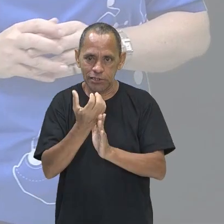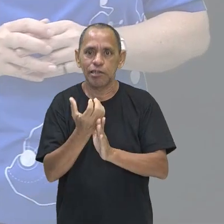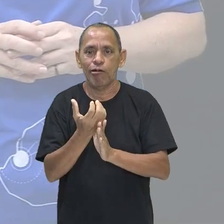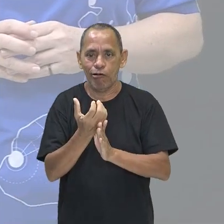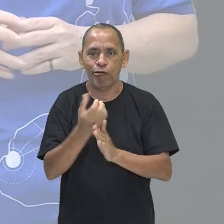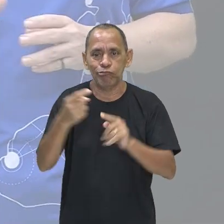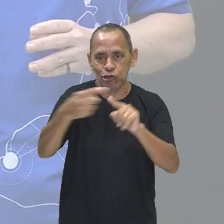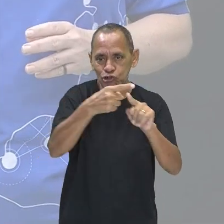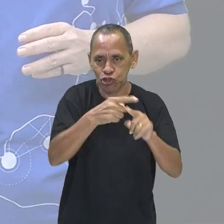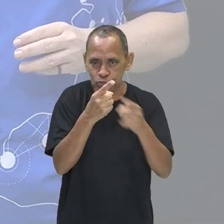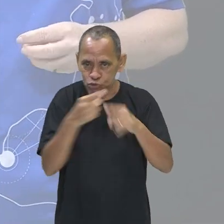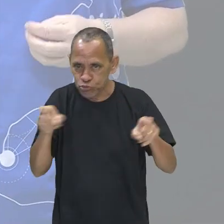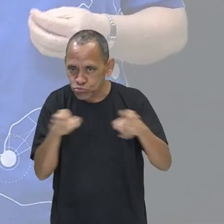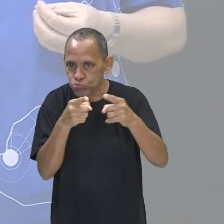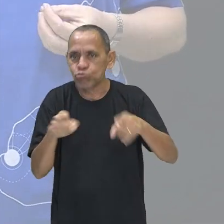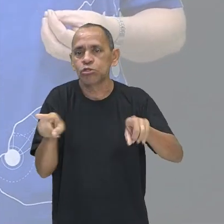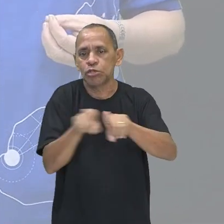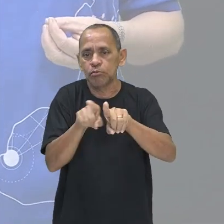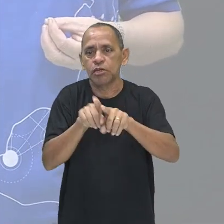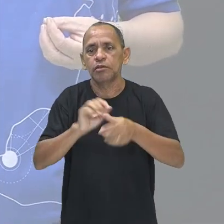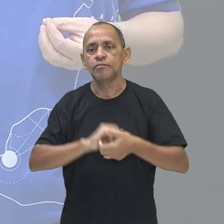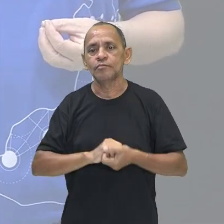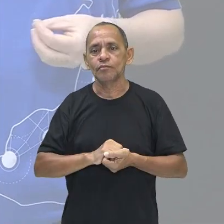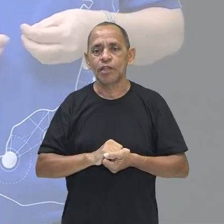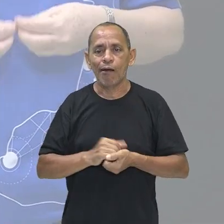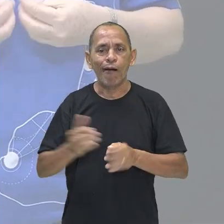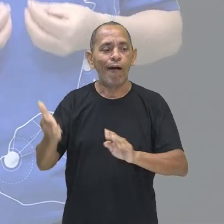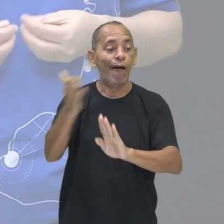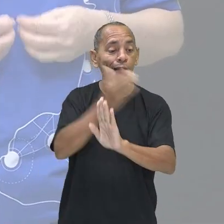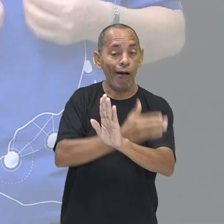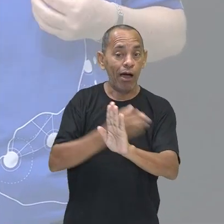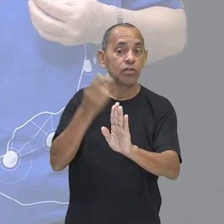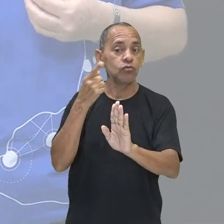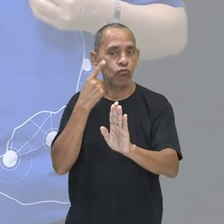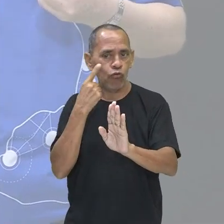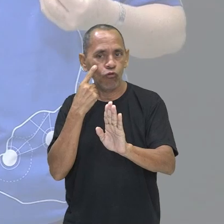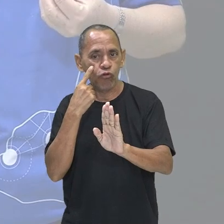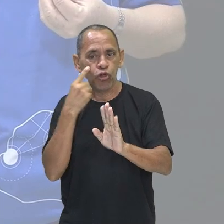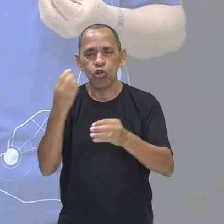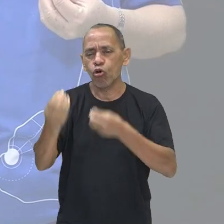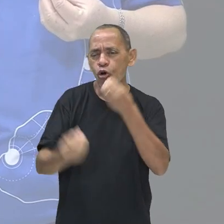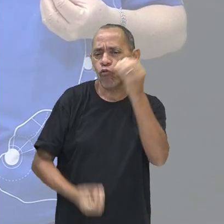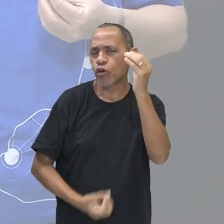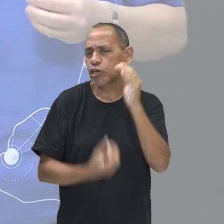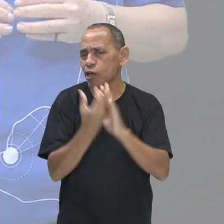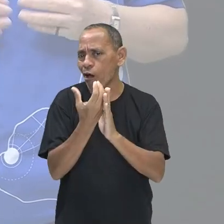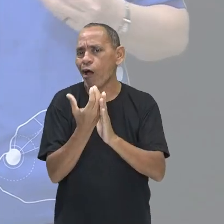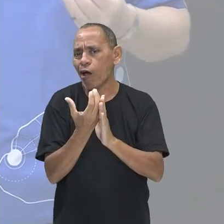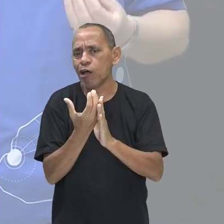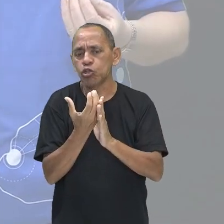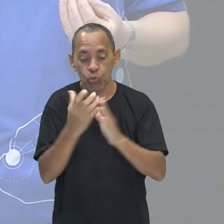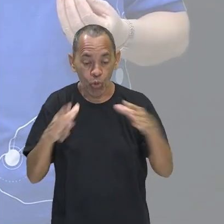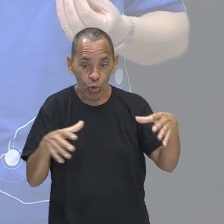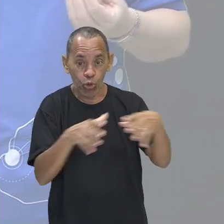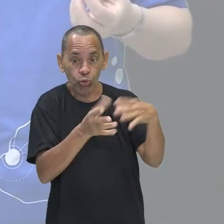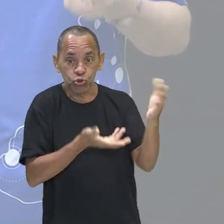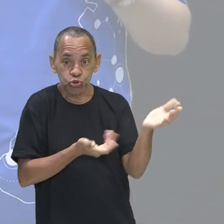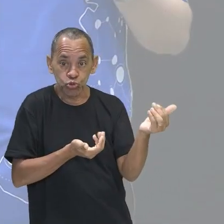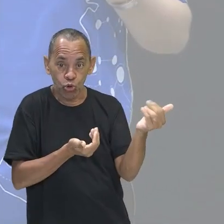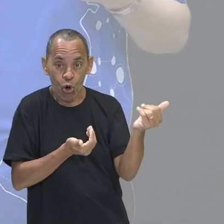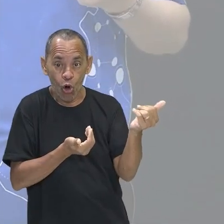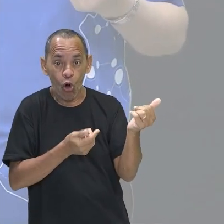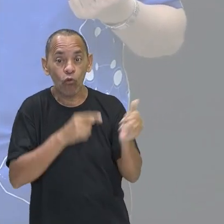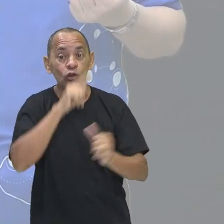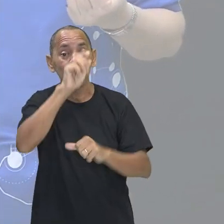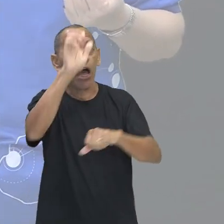viram, né, anteriormente, ele foi formado pelos jovens de classe média do Rio de Janeiro, quer dizer,